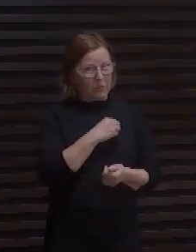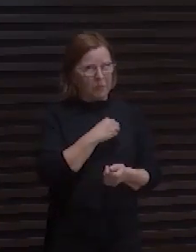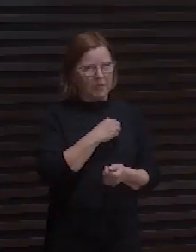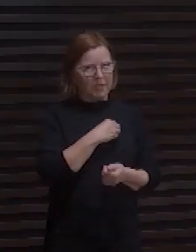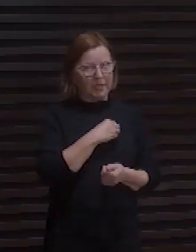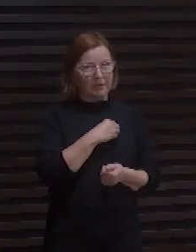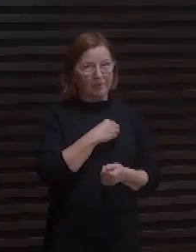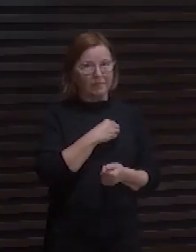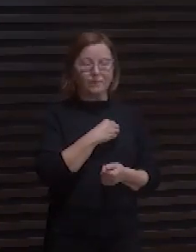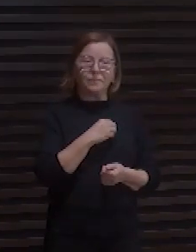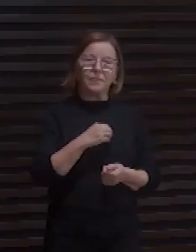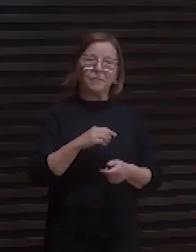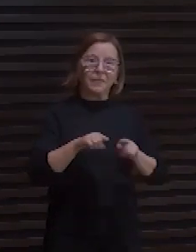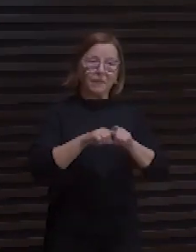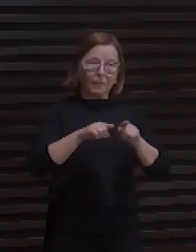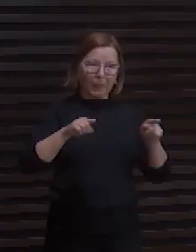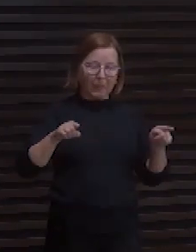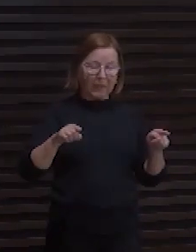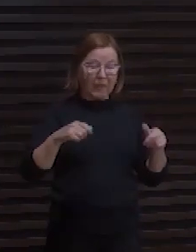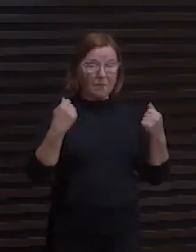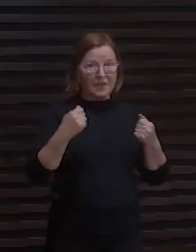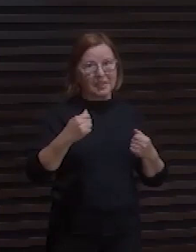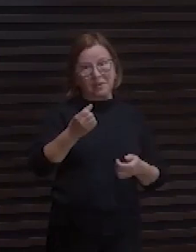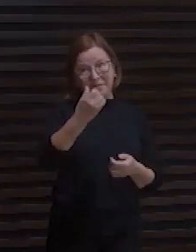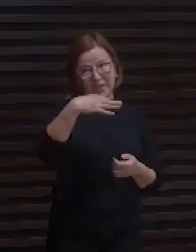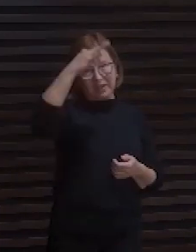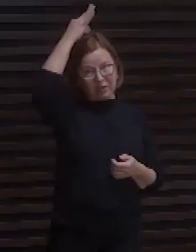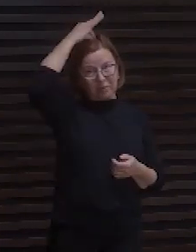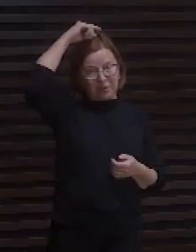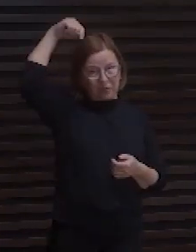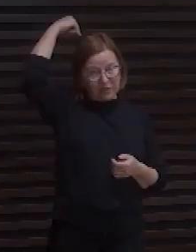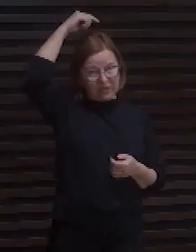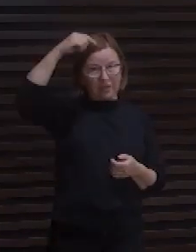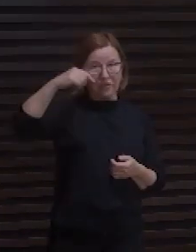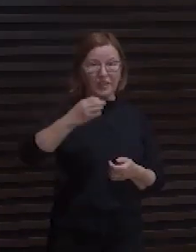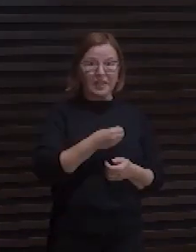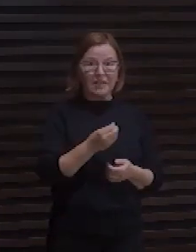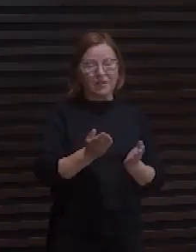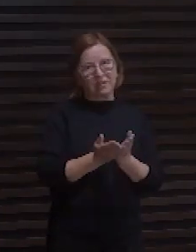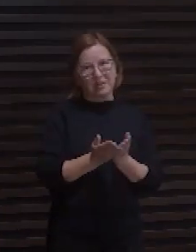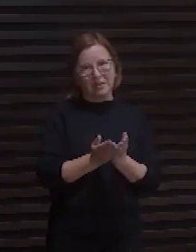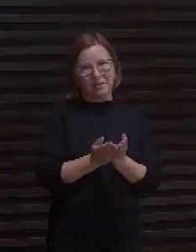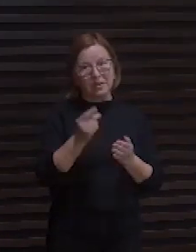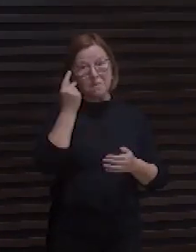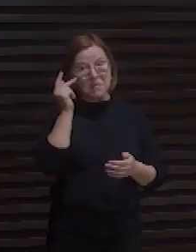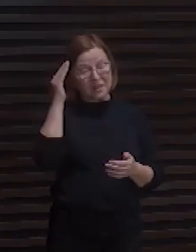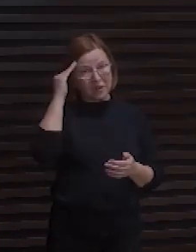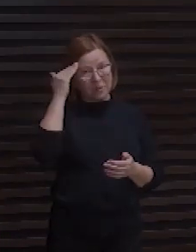Deus carecem de revelação do Espírito Santo na vida do crente, para que possam ser discernidas